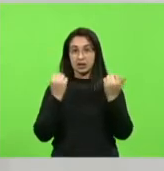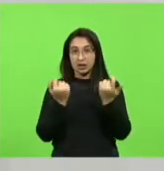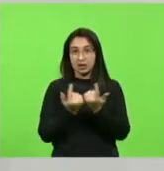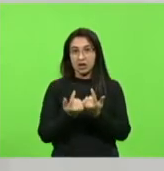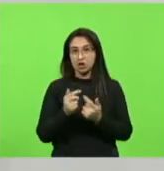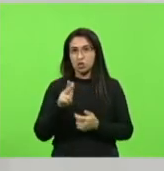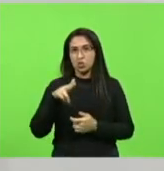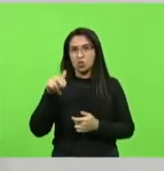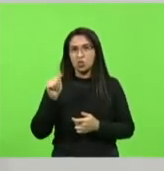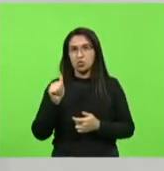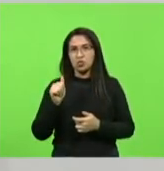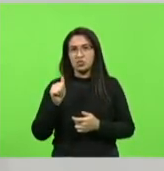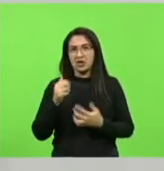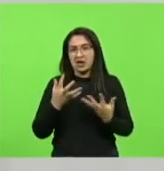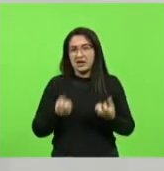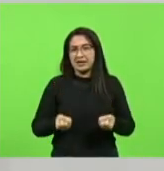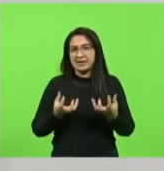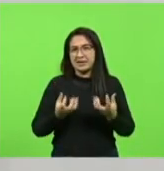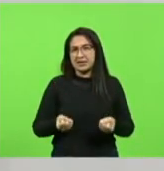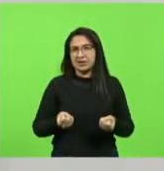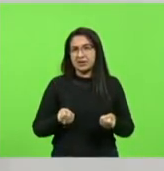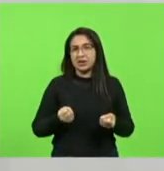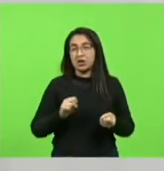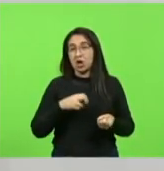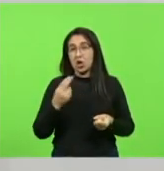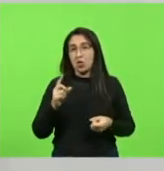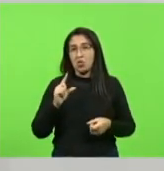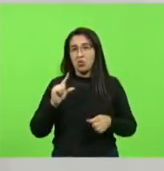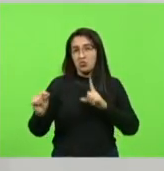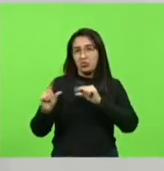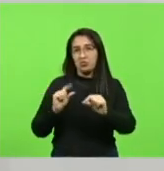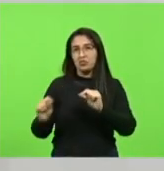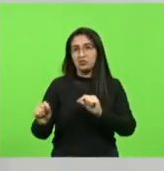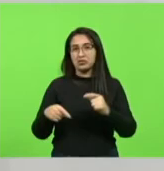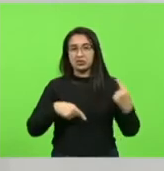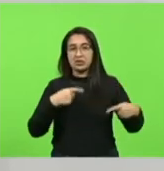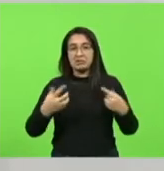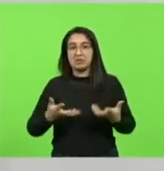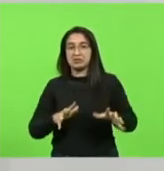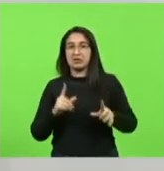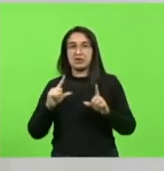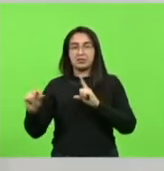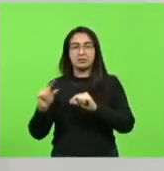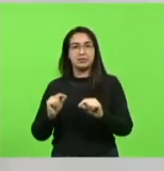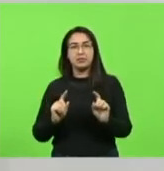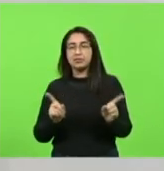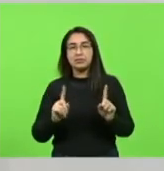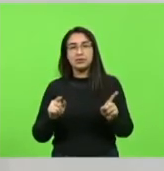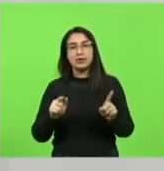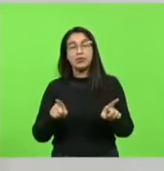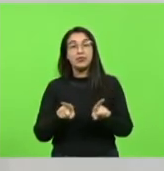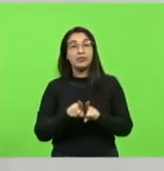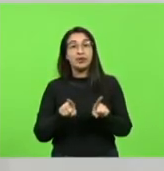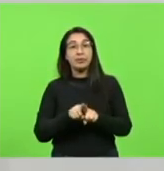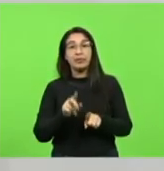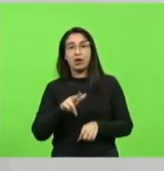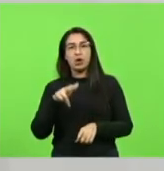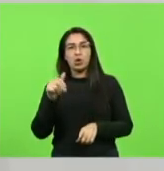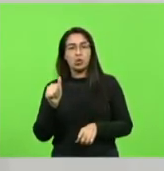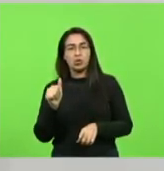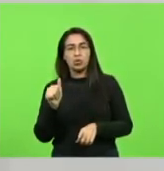ao conflito ou fugiram do debate, do mesmo modo que nunca deixaram com